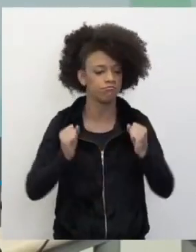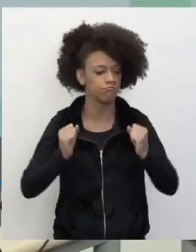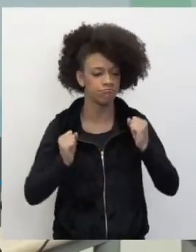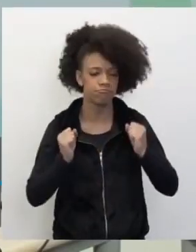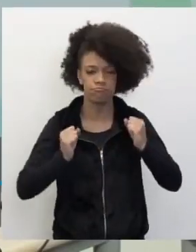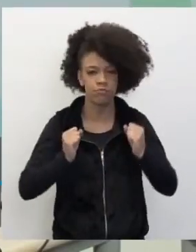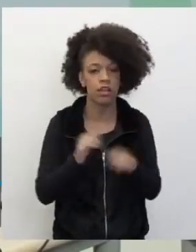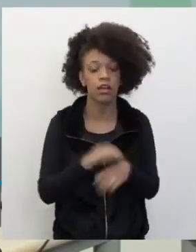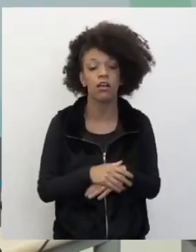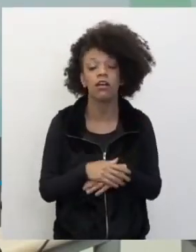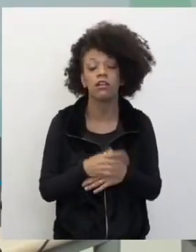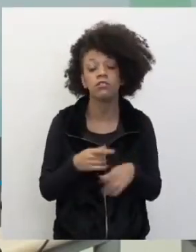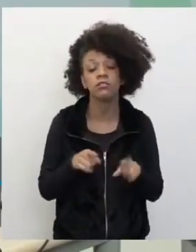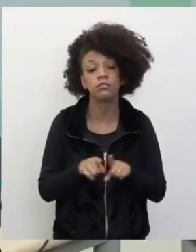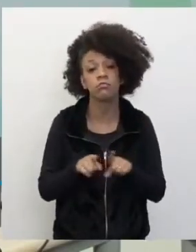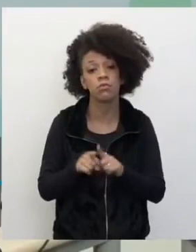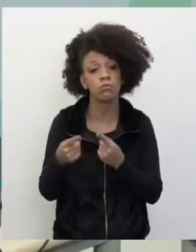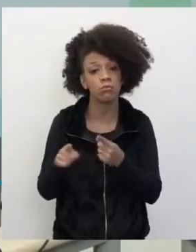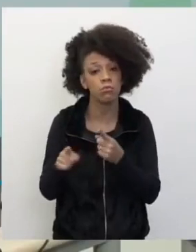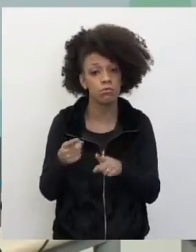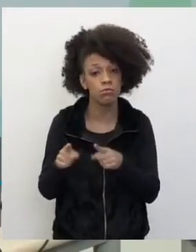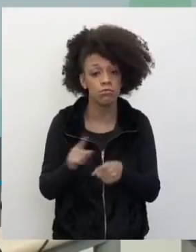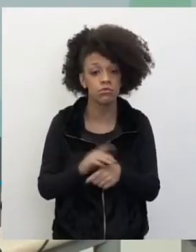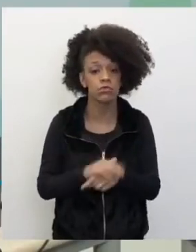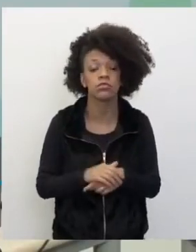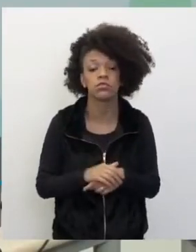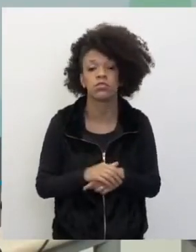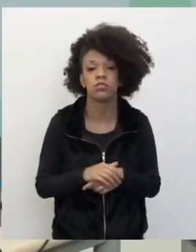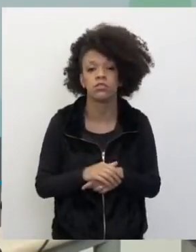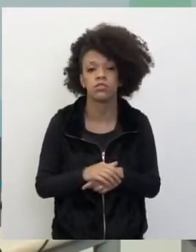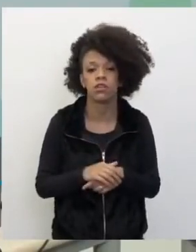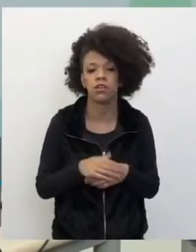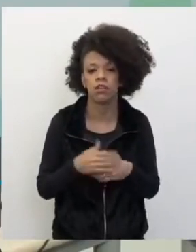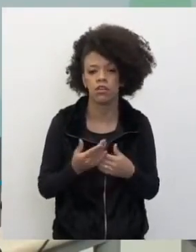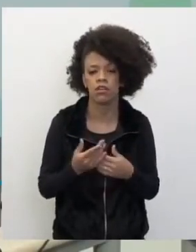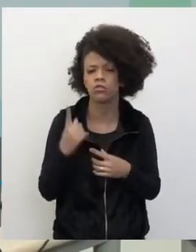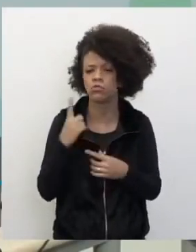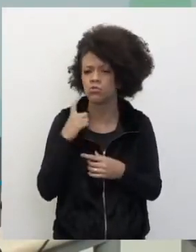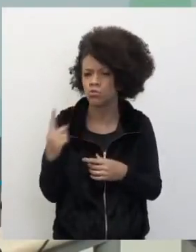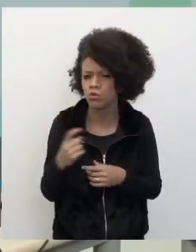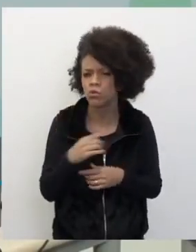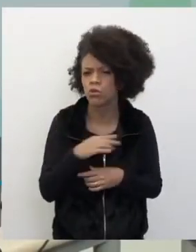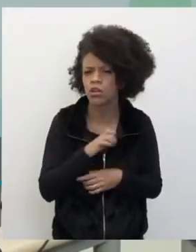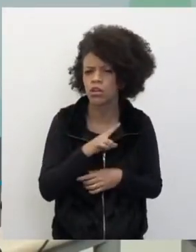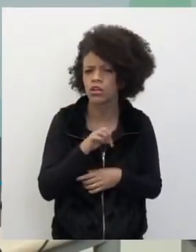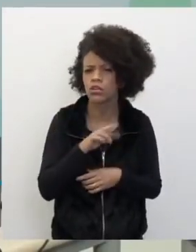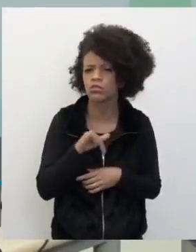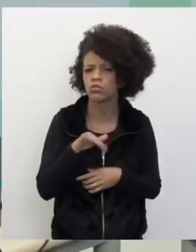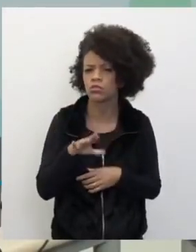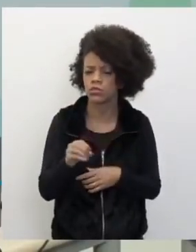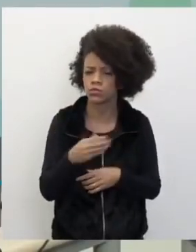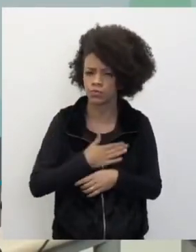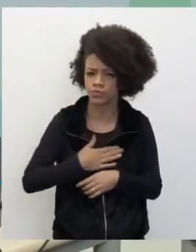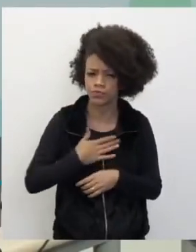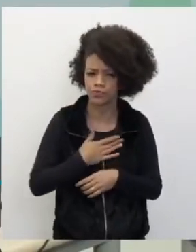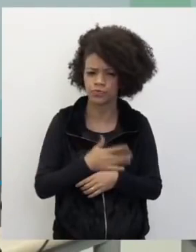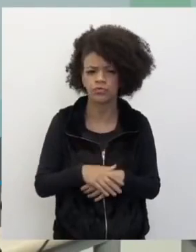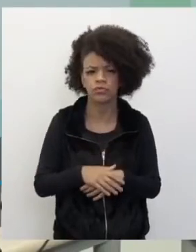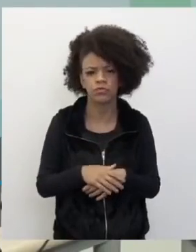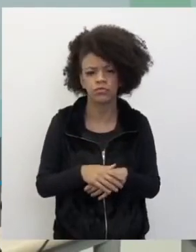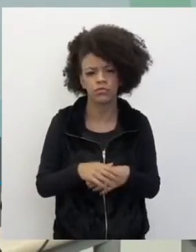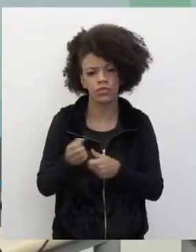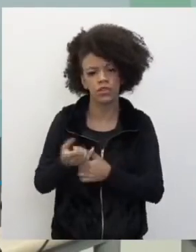Música eletrônica aqui, colocando a maioria aqui, som eletrônico, gostei, ó. Inclusive um intruso aqui,